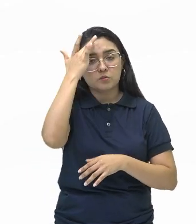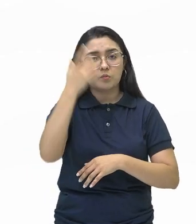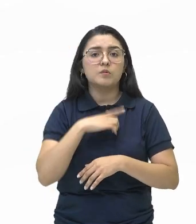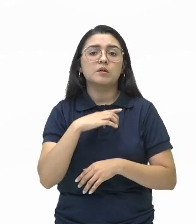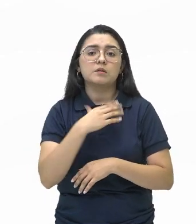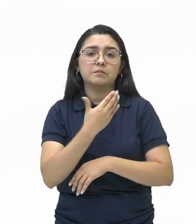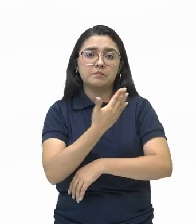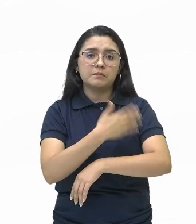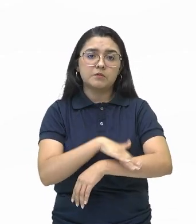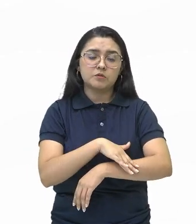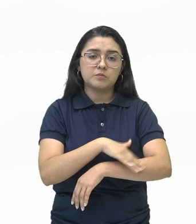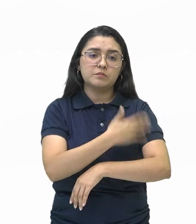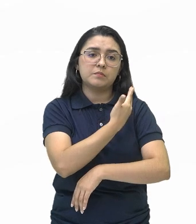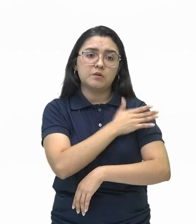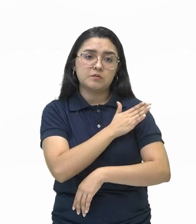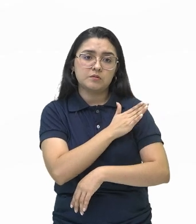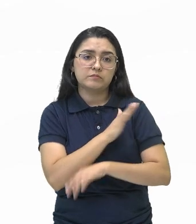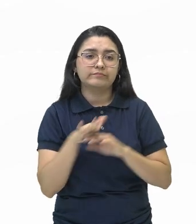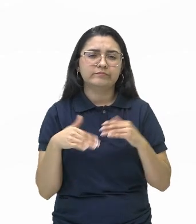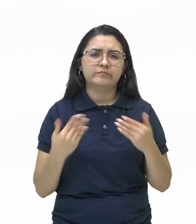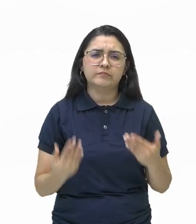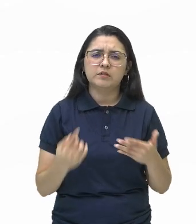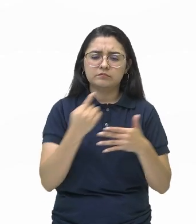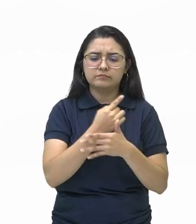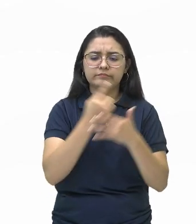discriminação. Isso aí, gente, são